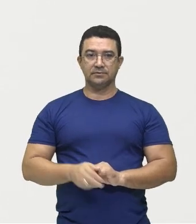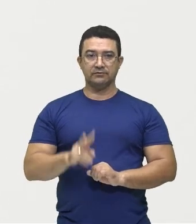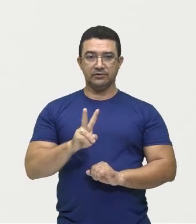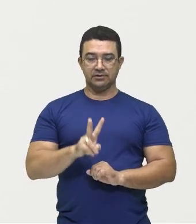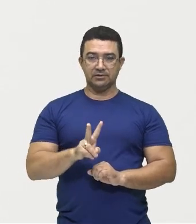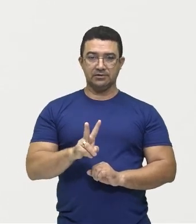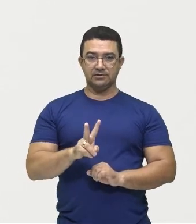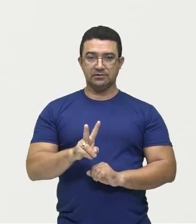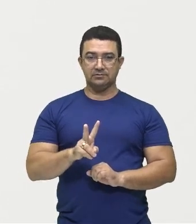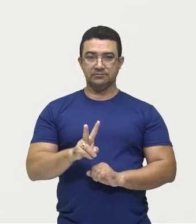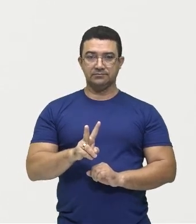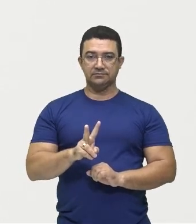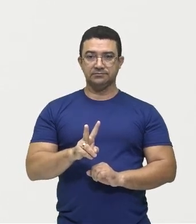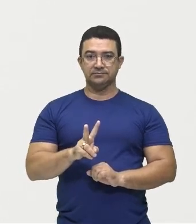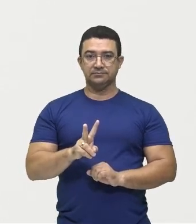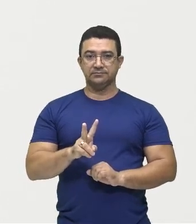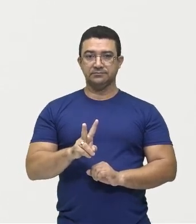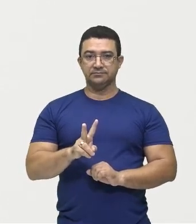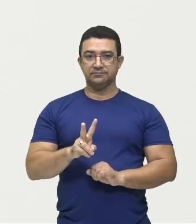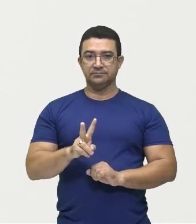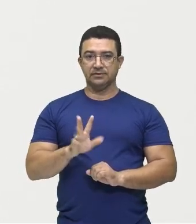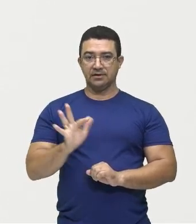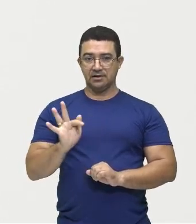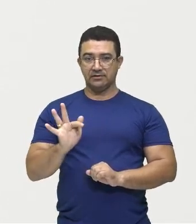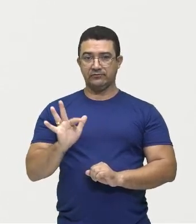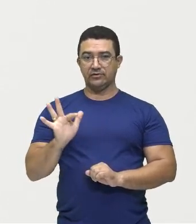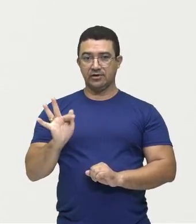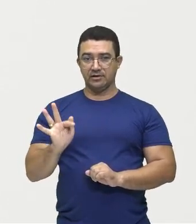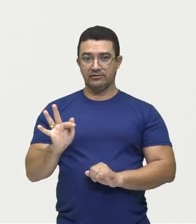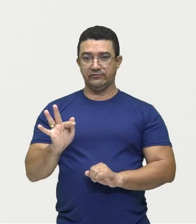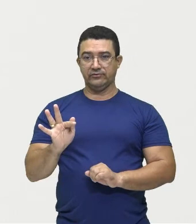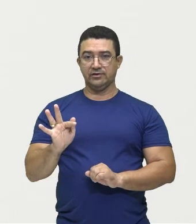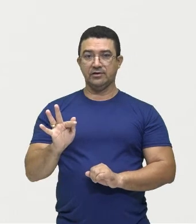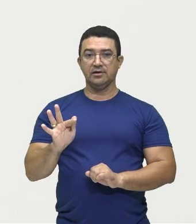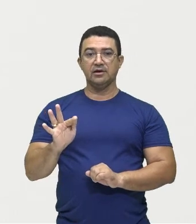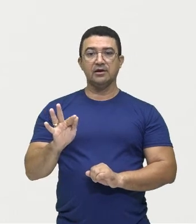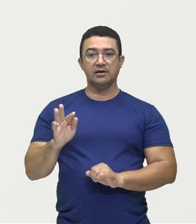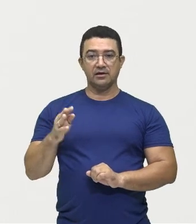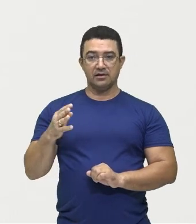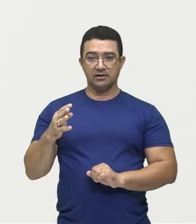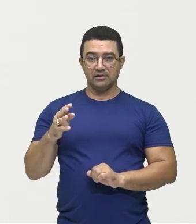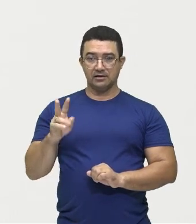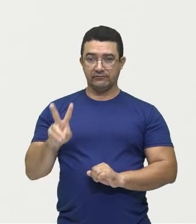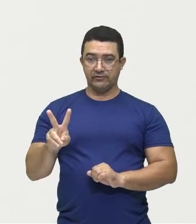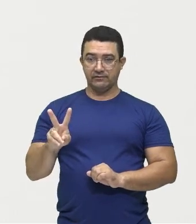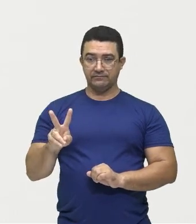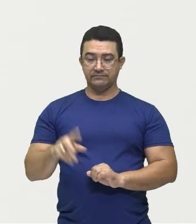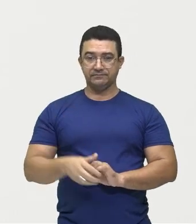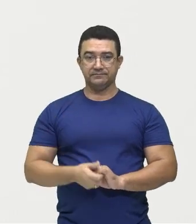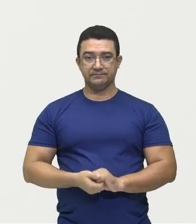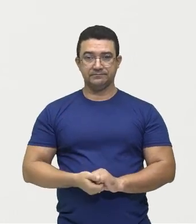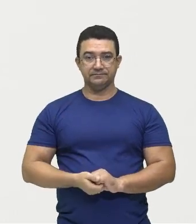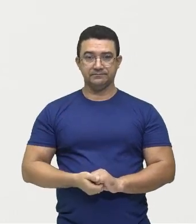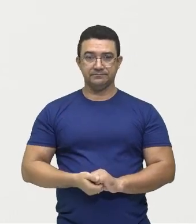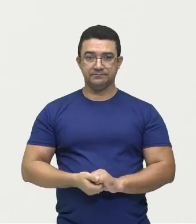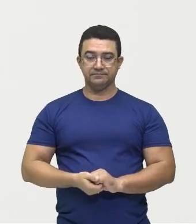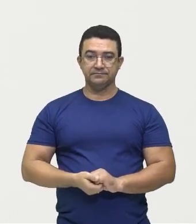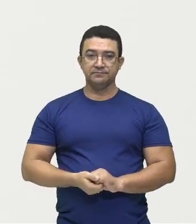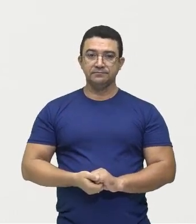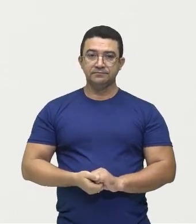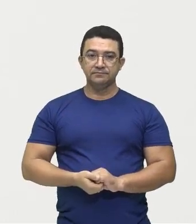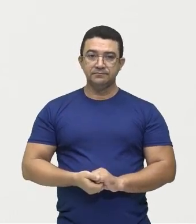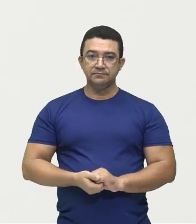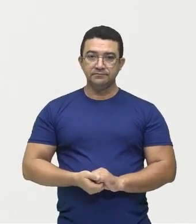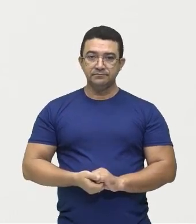verdadeiro, né? Para 1, 2 falso, 3 falso e 4 verdadeiro, né? O Roger colocou aqui